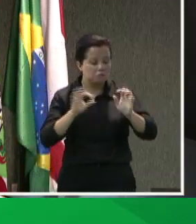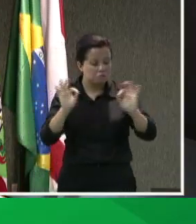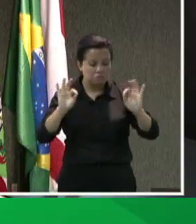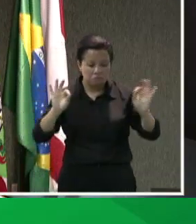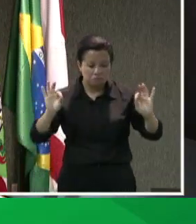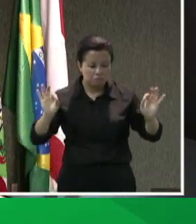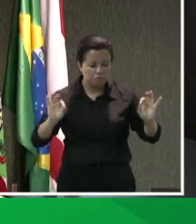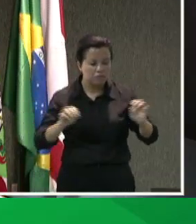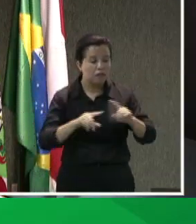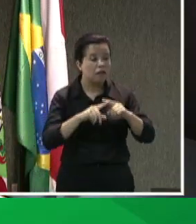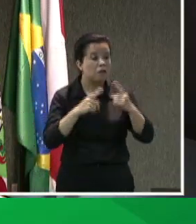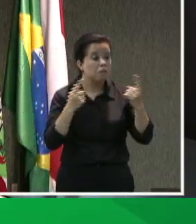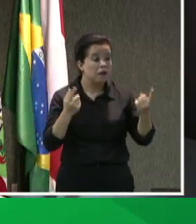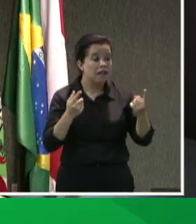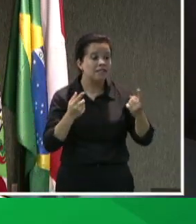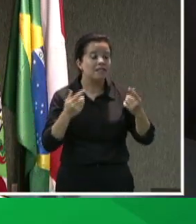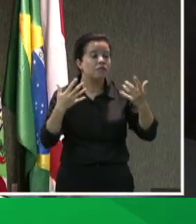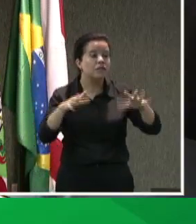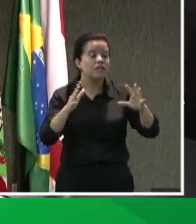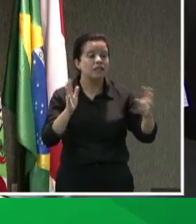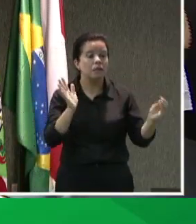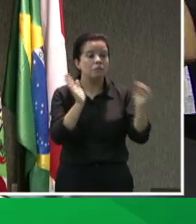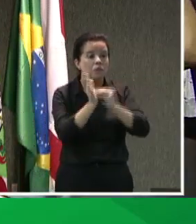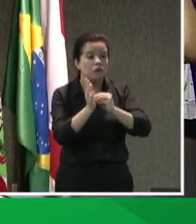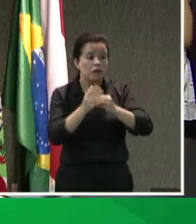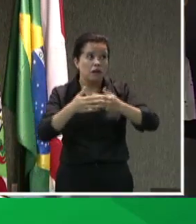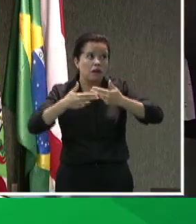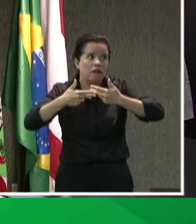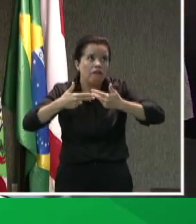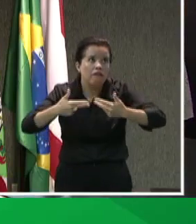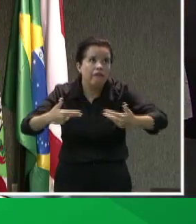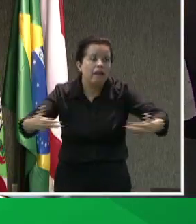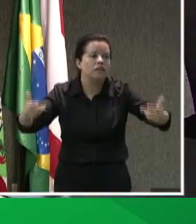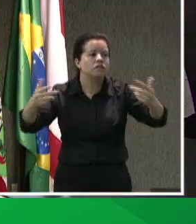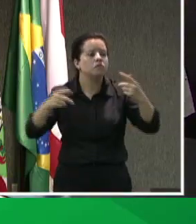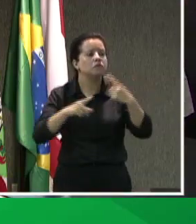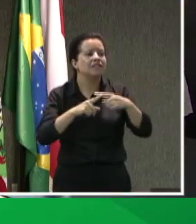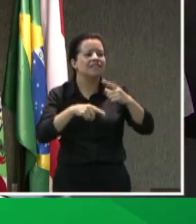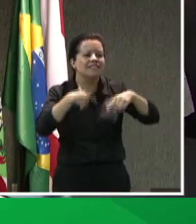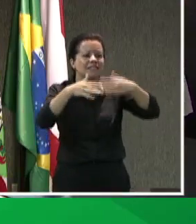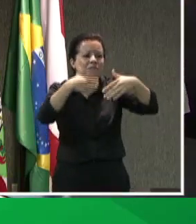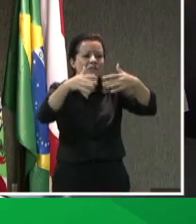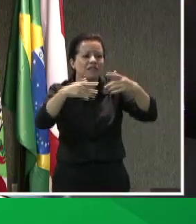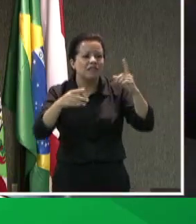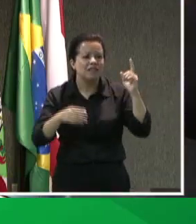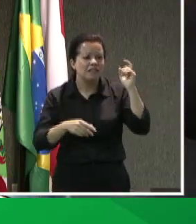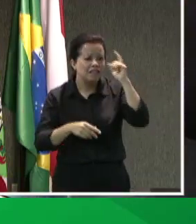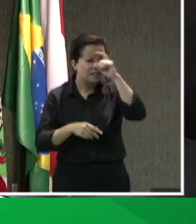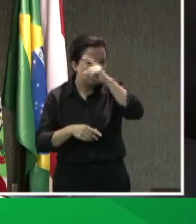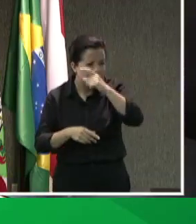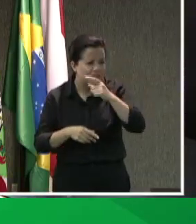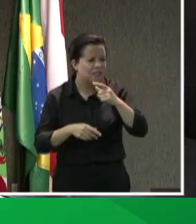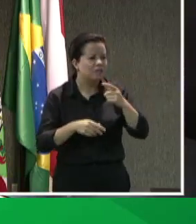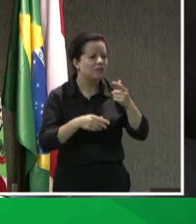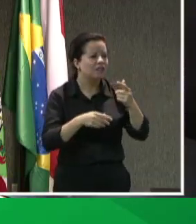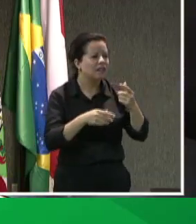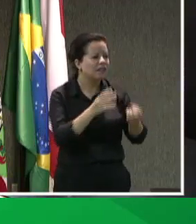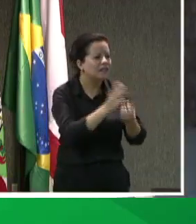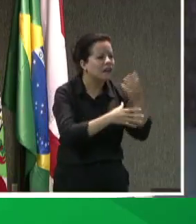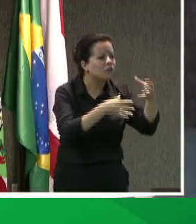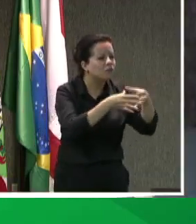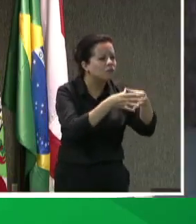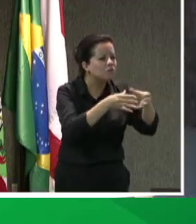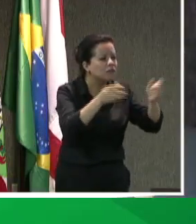Eu só não queria colocar muita gente, porque, senão, depois dificulta um grupo que funciona.